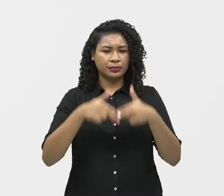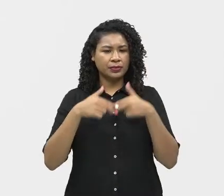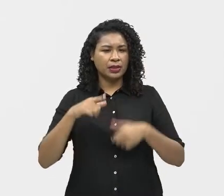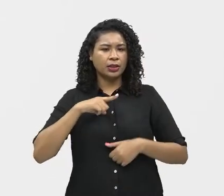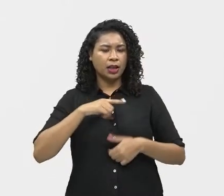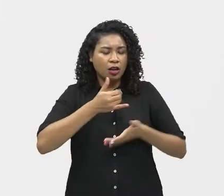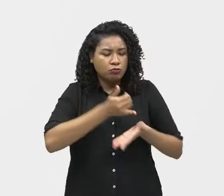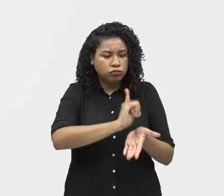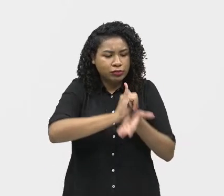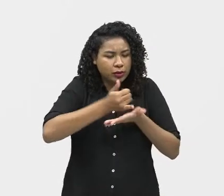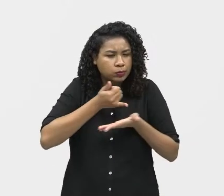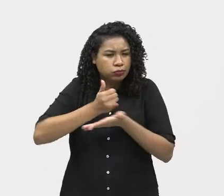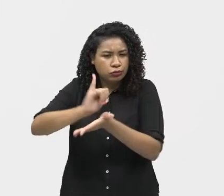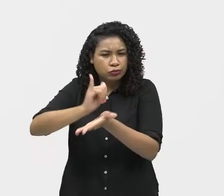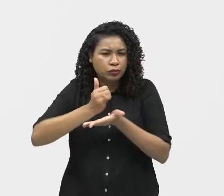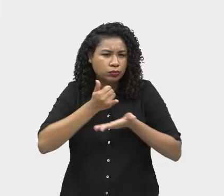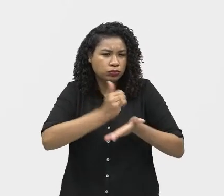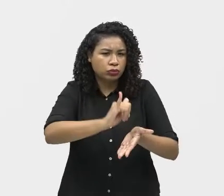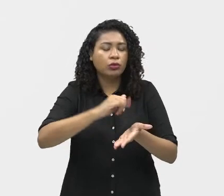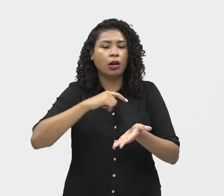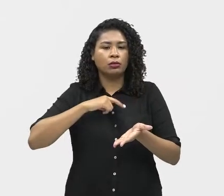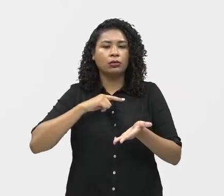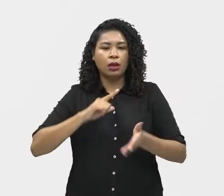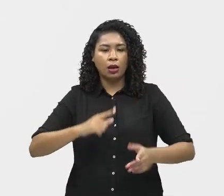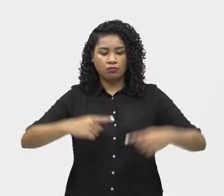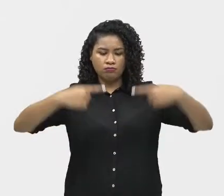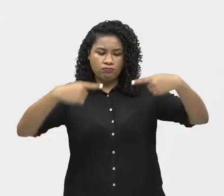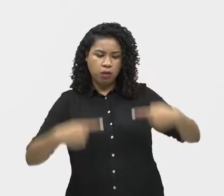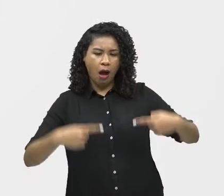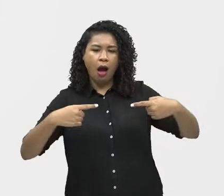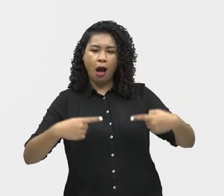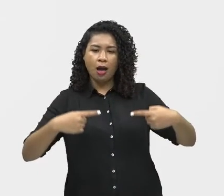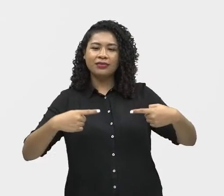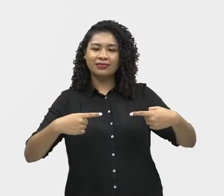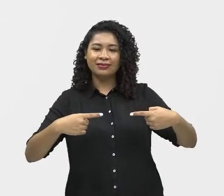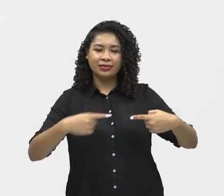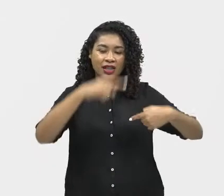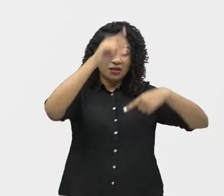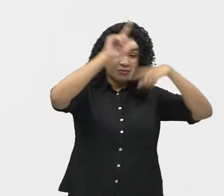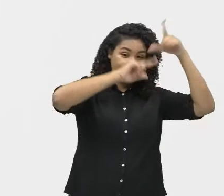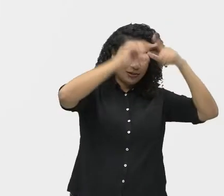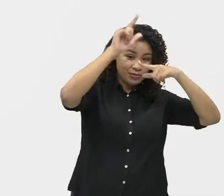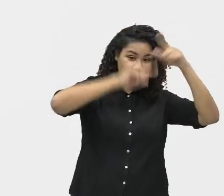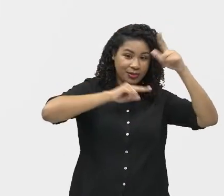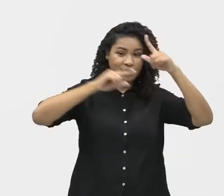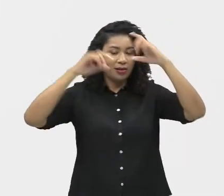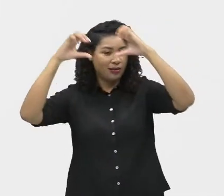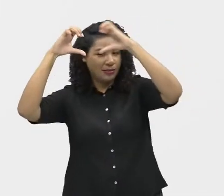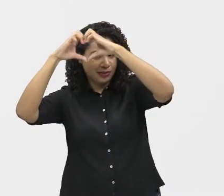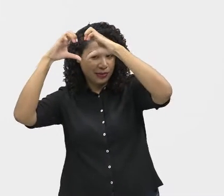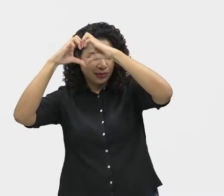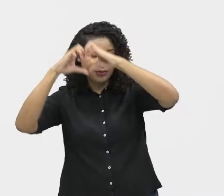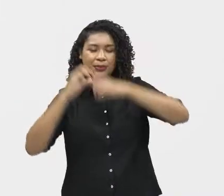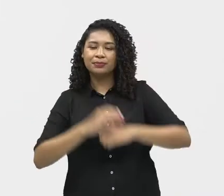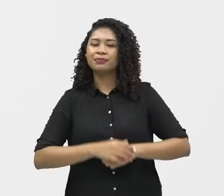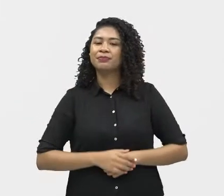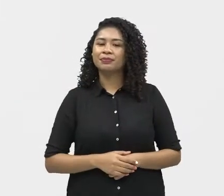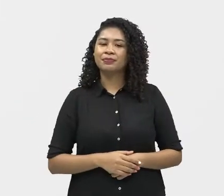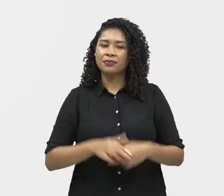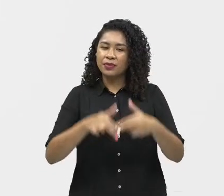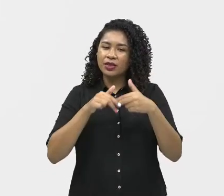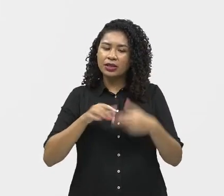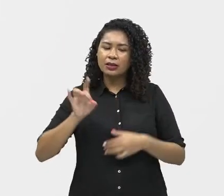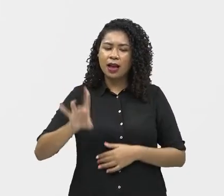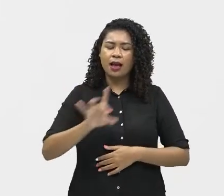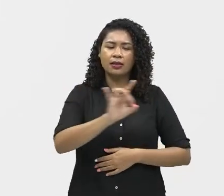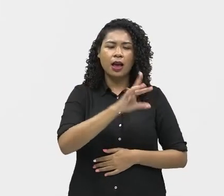entre 2 bois, que vocês sabem, o garantido, o caprichoso, e cada uma dessa agremiação apresenta